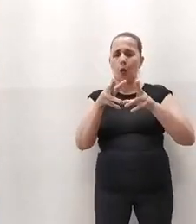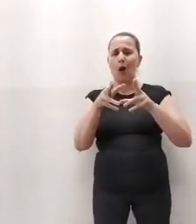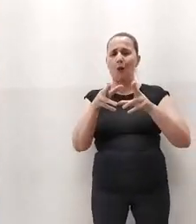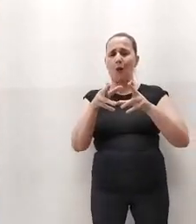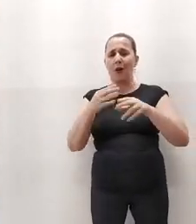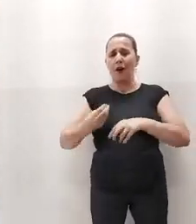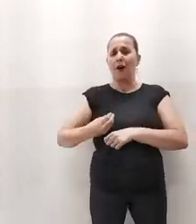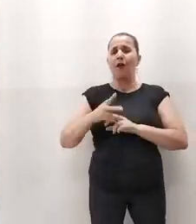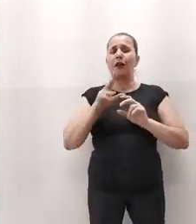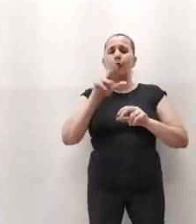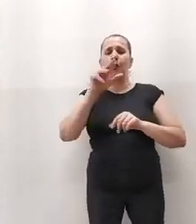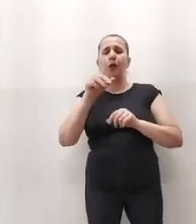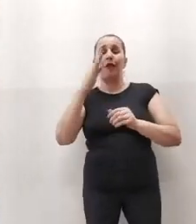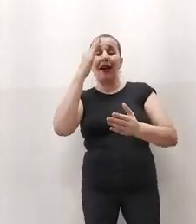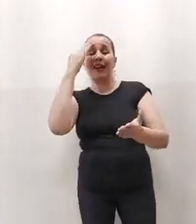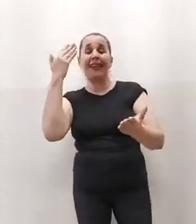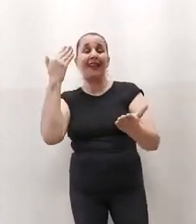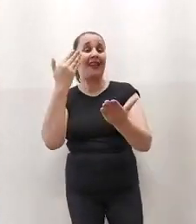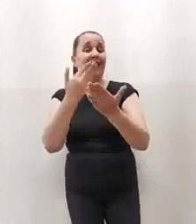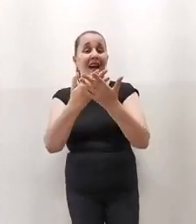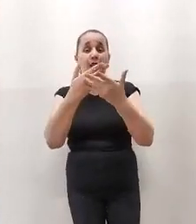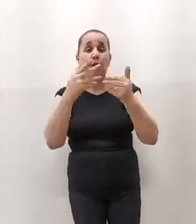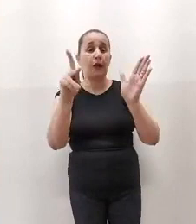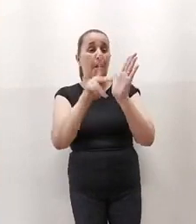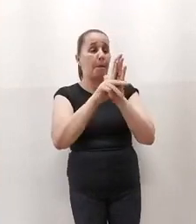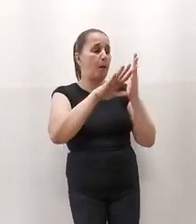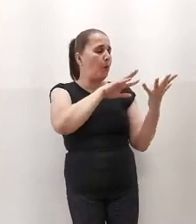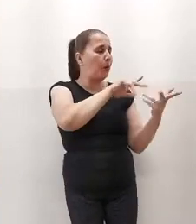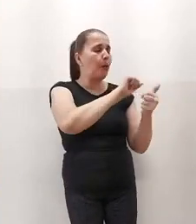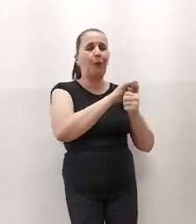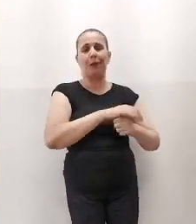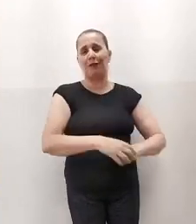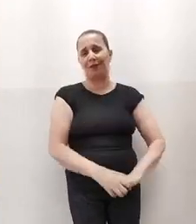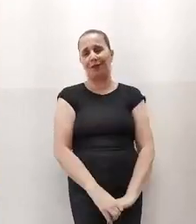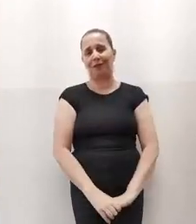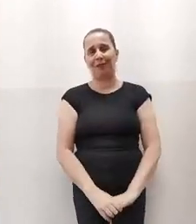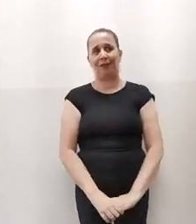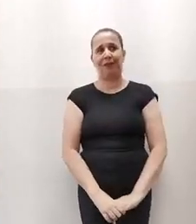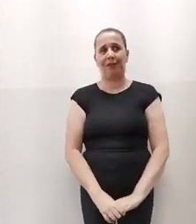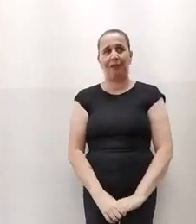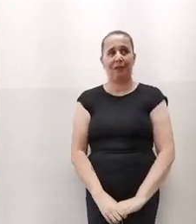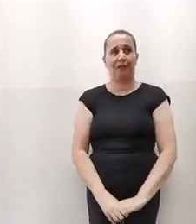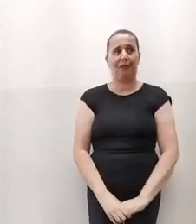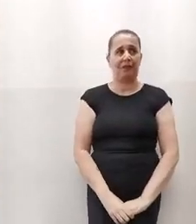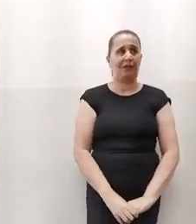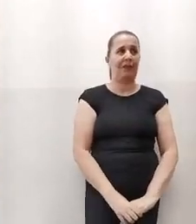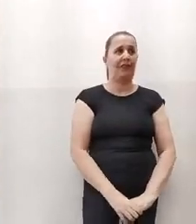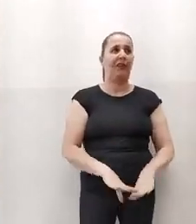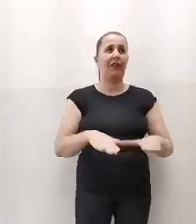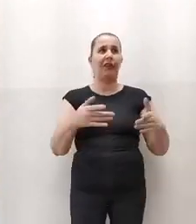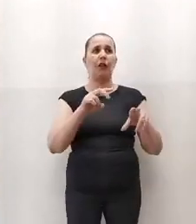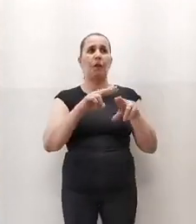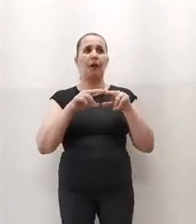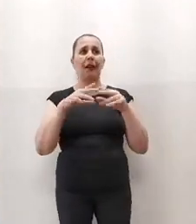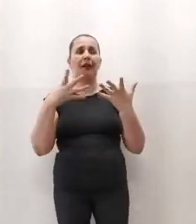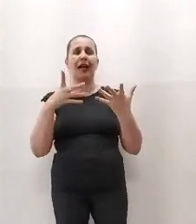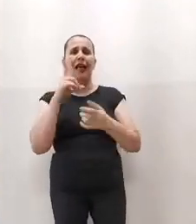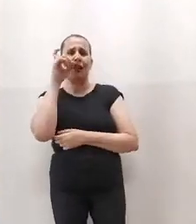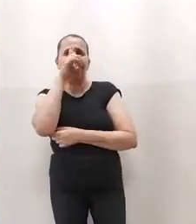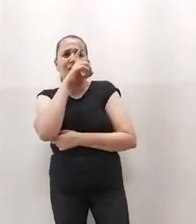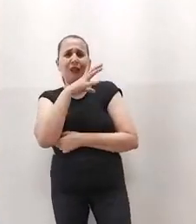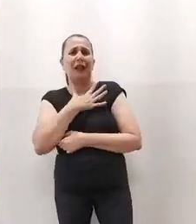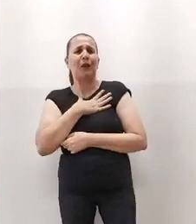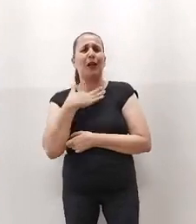nunca mais poderá acreditar em coisas que o mundo oferece. Por isso ela é